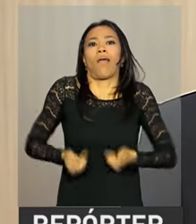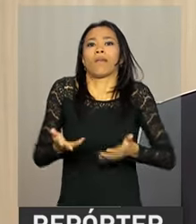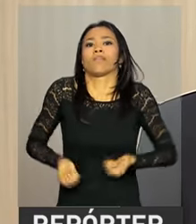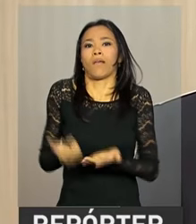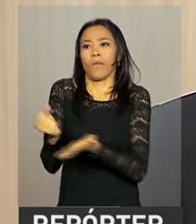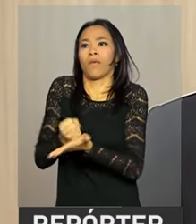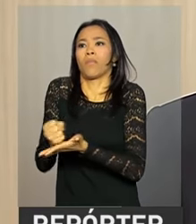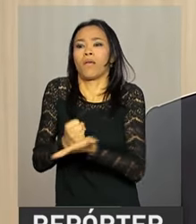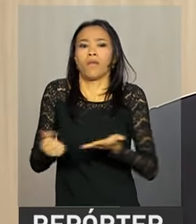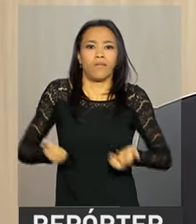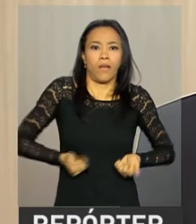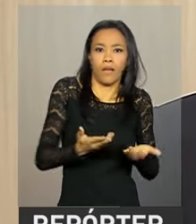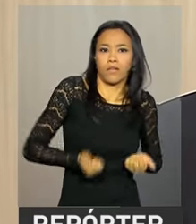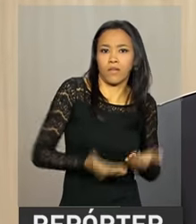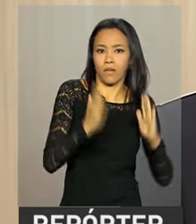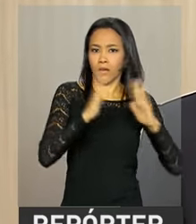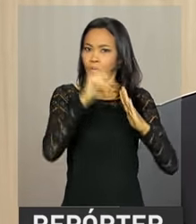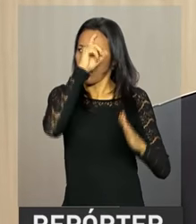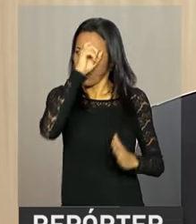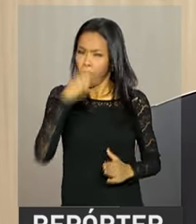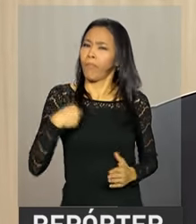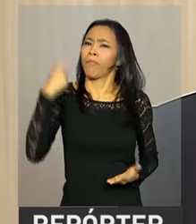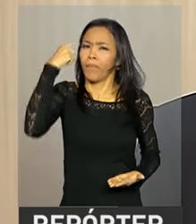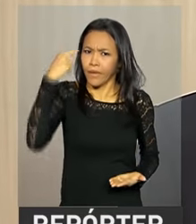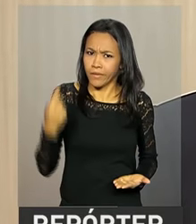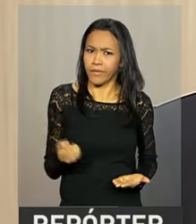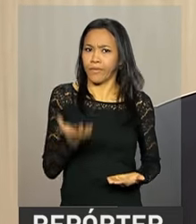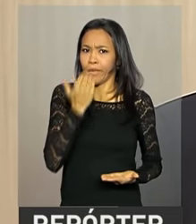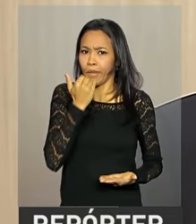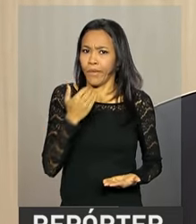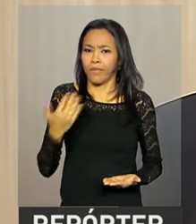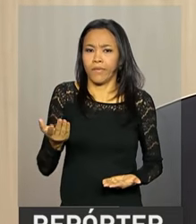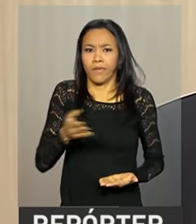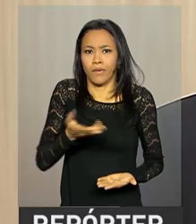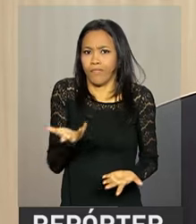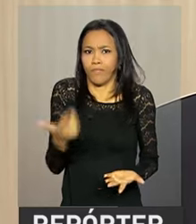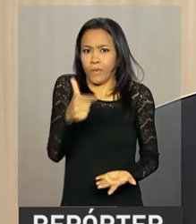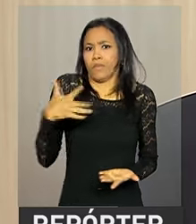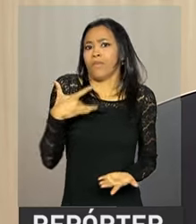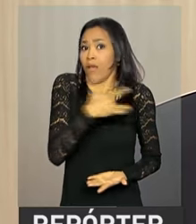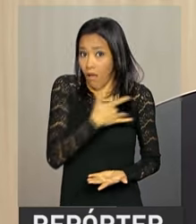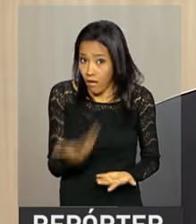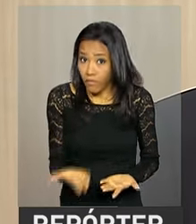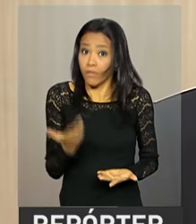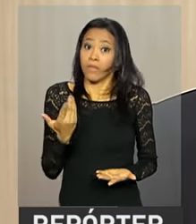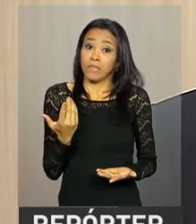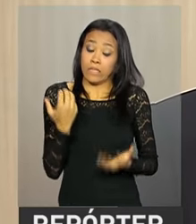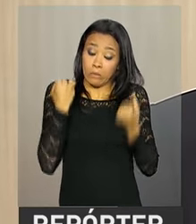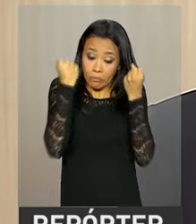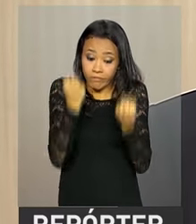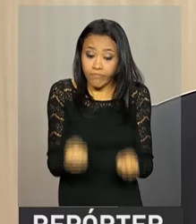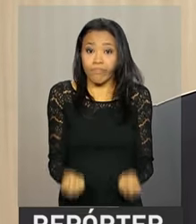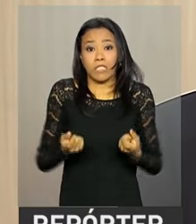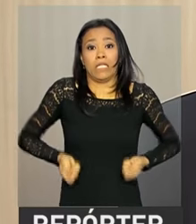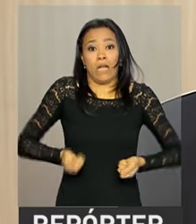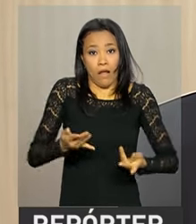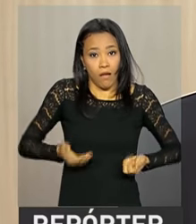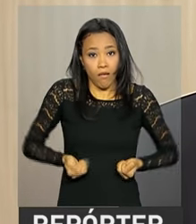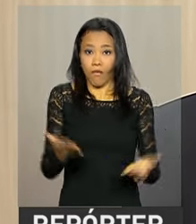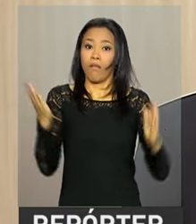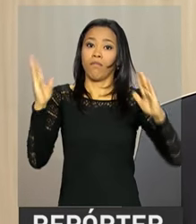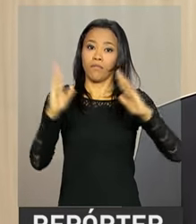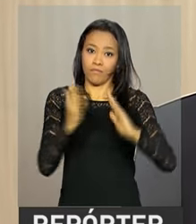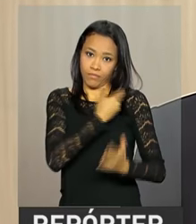hospitais. Imagina todo esse custo para a pessoa e para a estrutura pública que tem que oferecer, né, eh, todo e